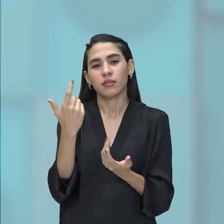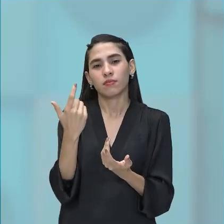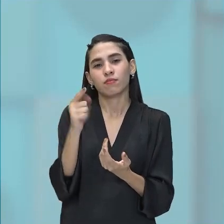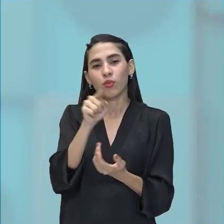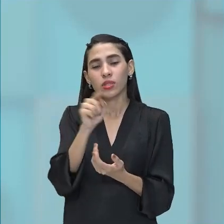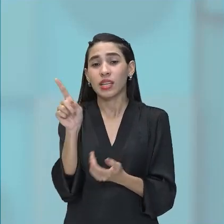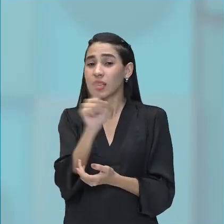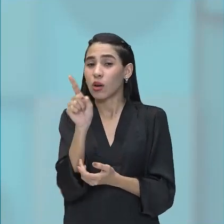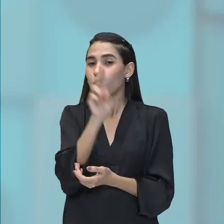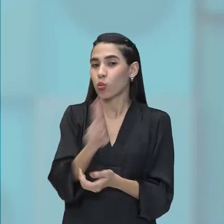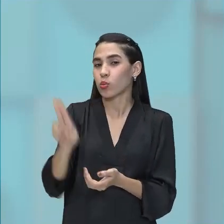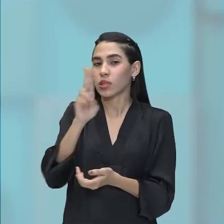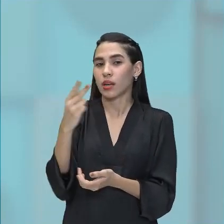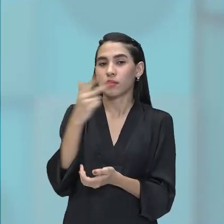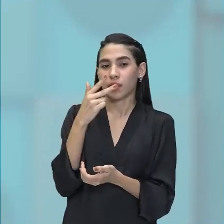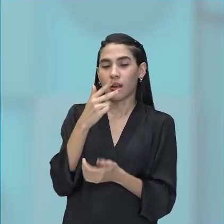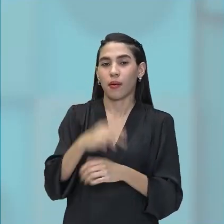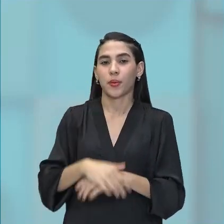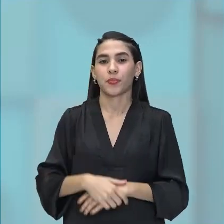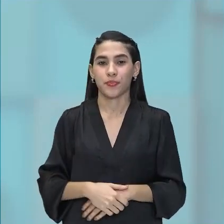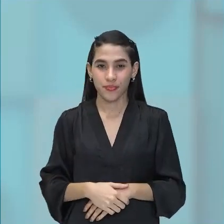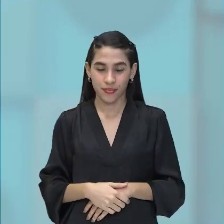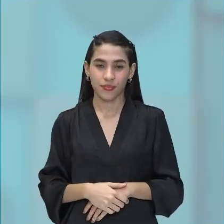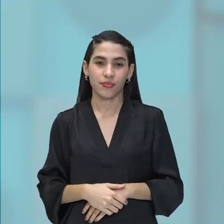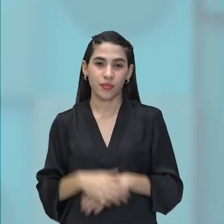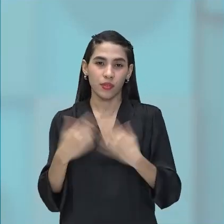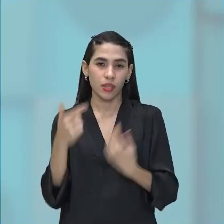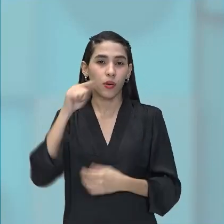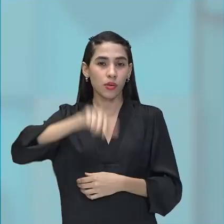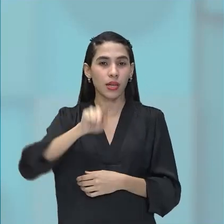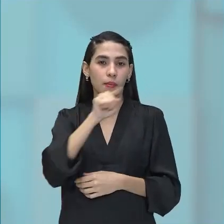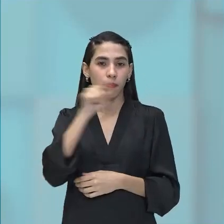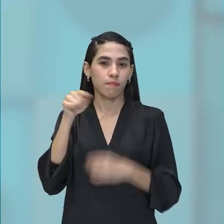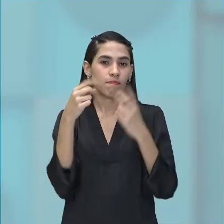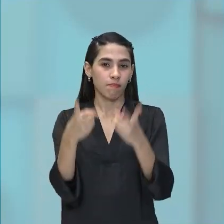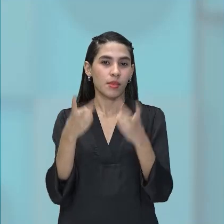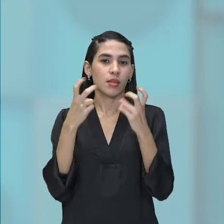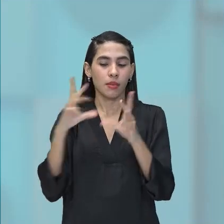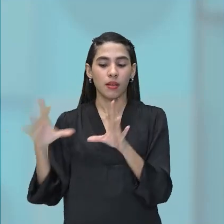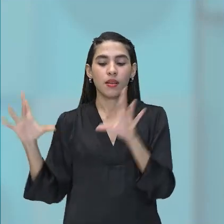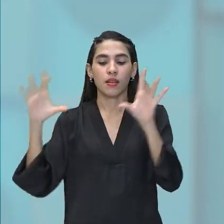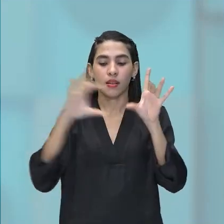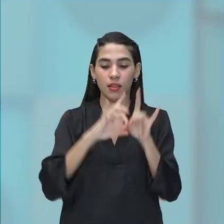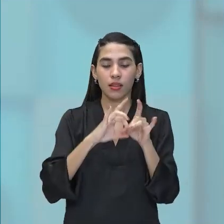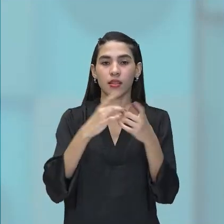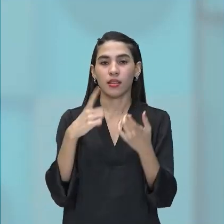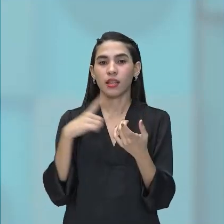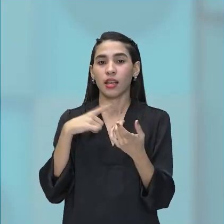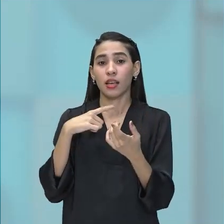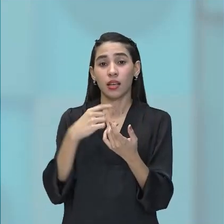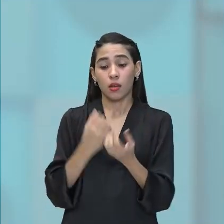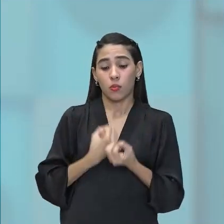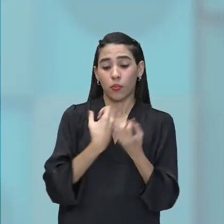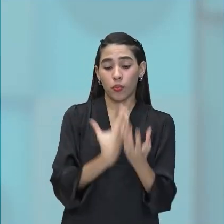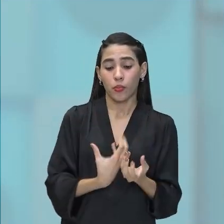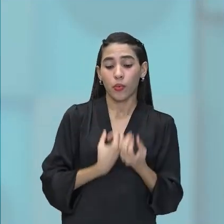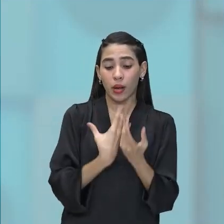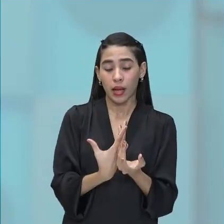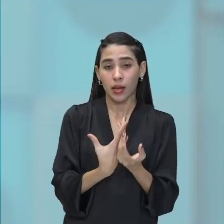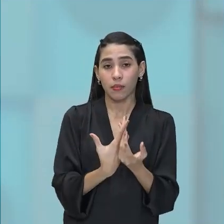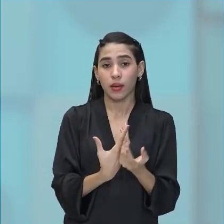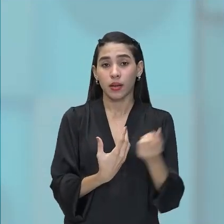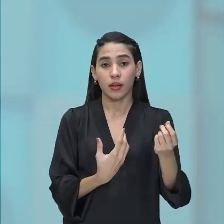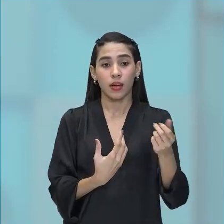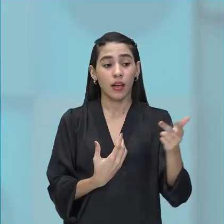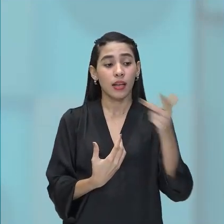o cigarro. Certo? Então vocês conseguem perceber aí essa ligação que ele pegou lá do poema, onde ele fala para